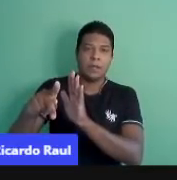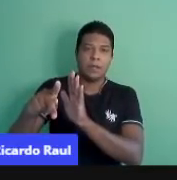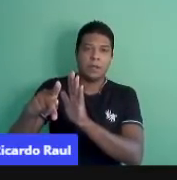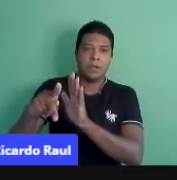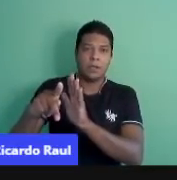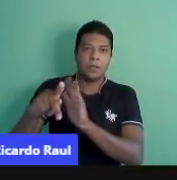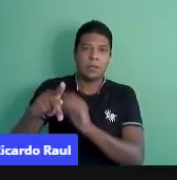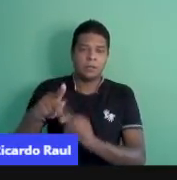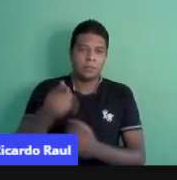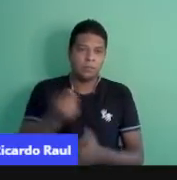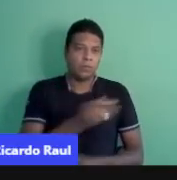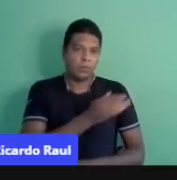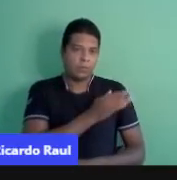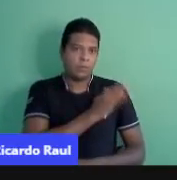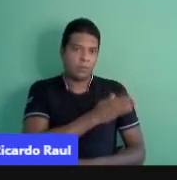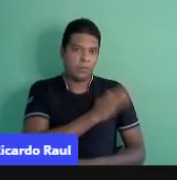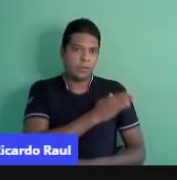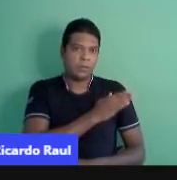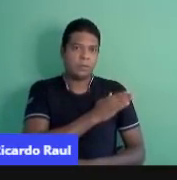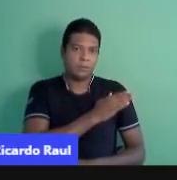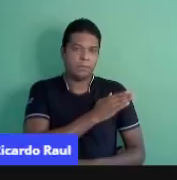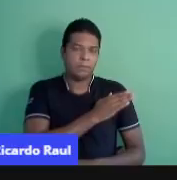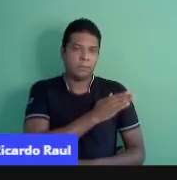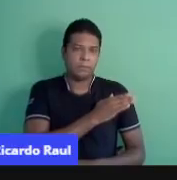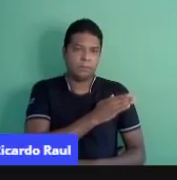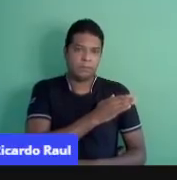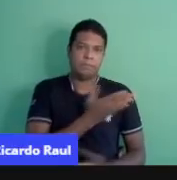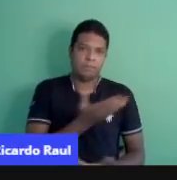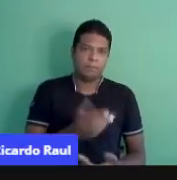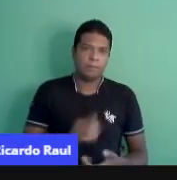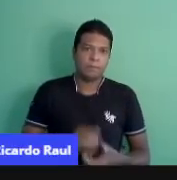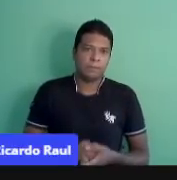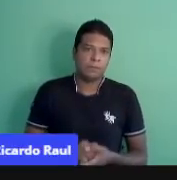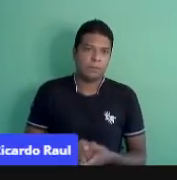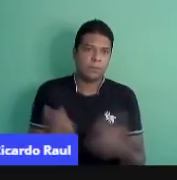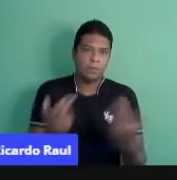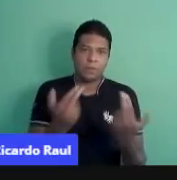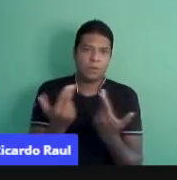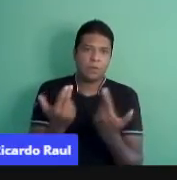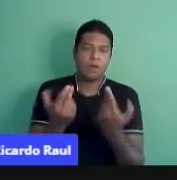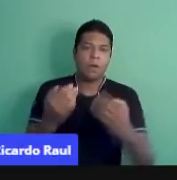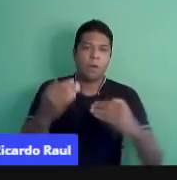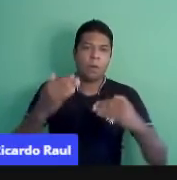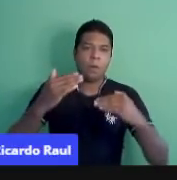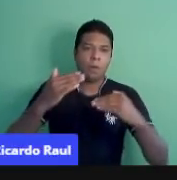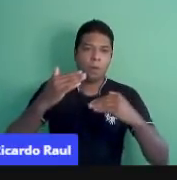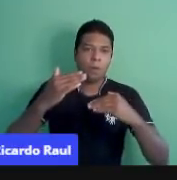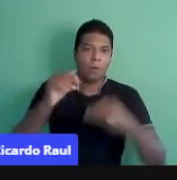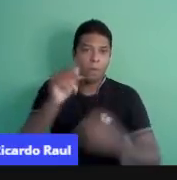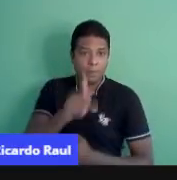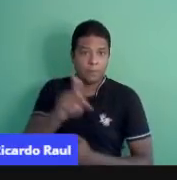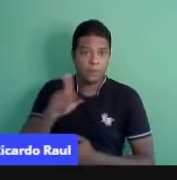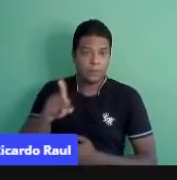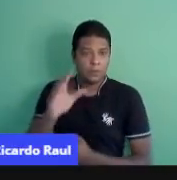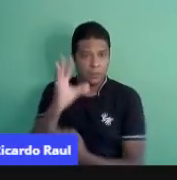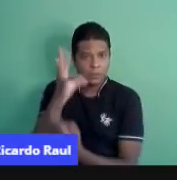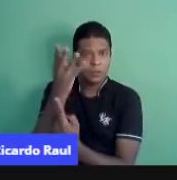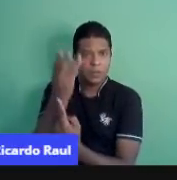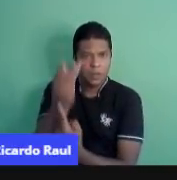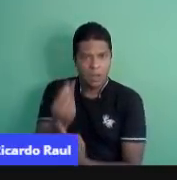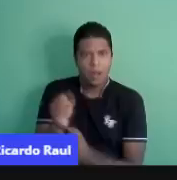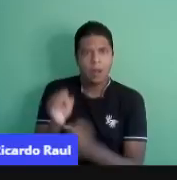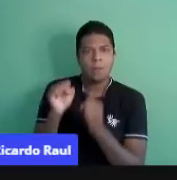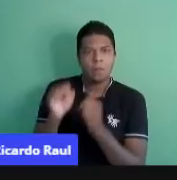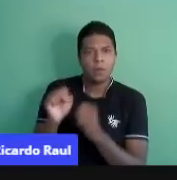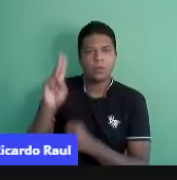dele seria o coração, ele é cardiologista. Da mesma forma, o professor de arte, ele pode se utilizar das